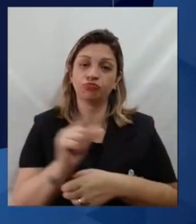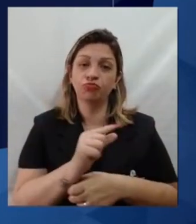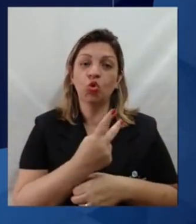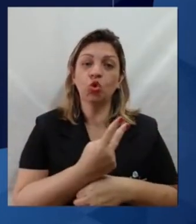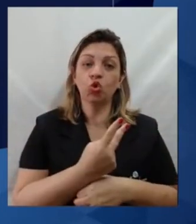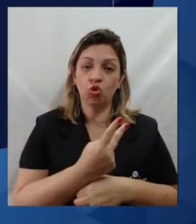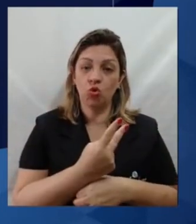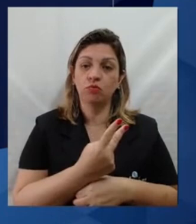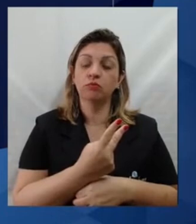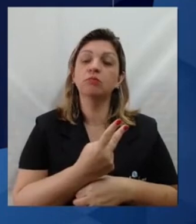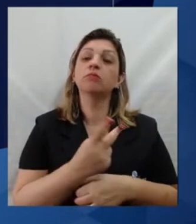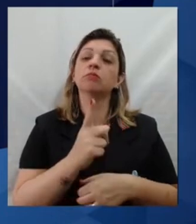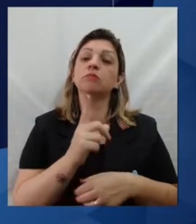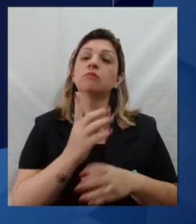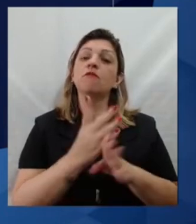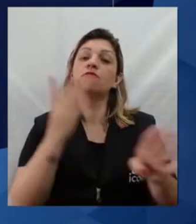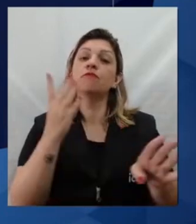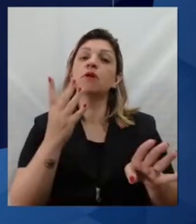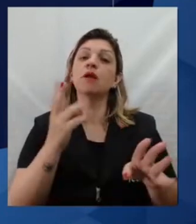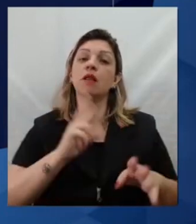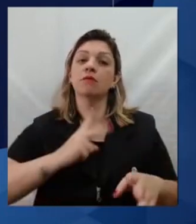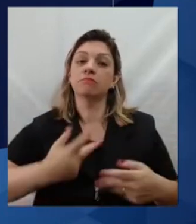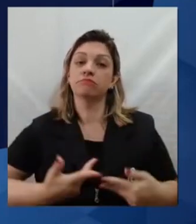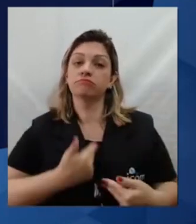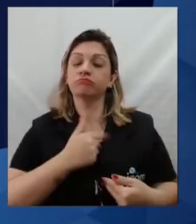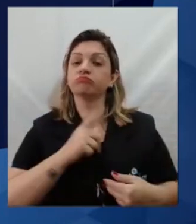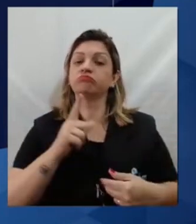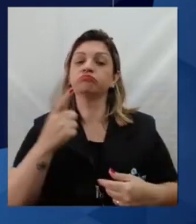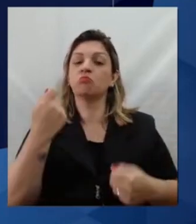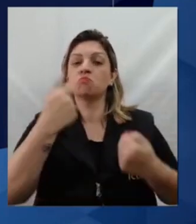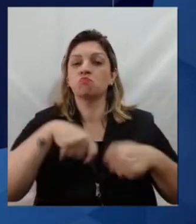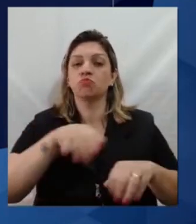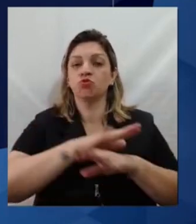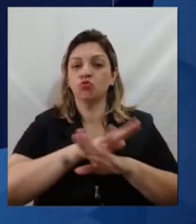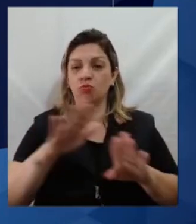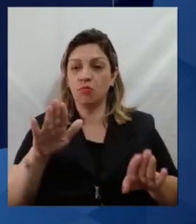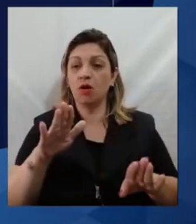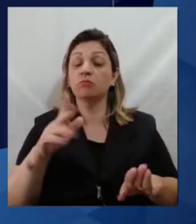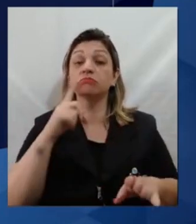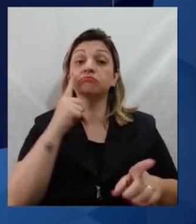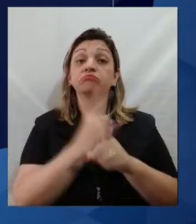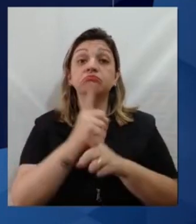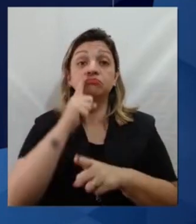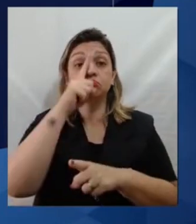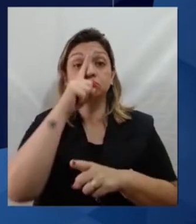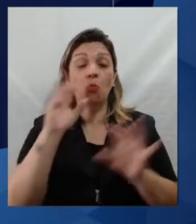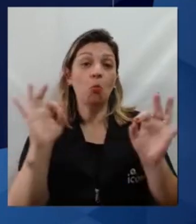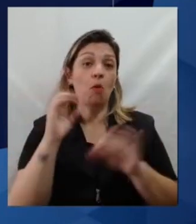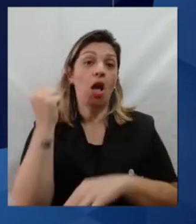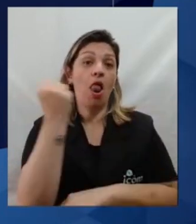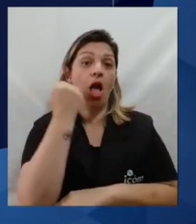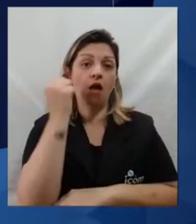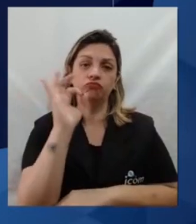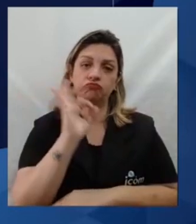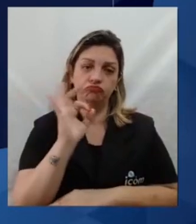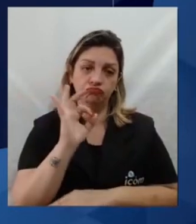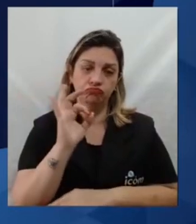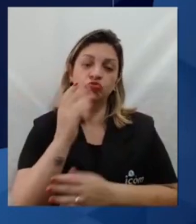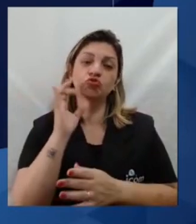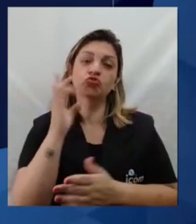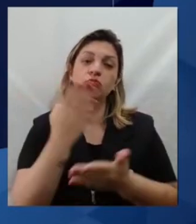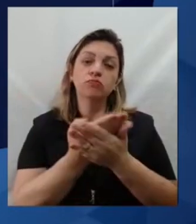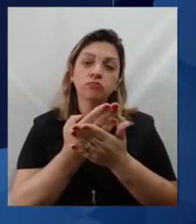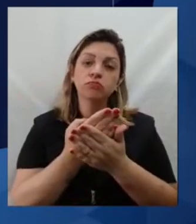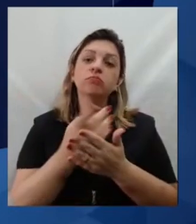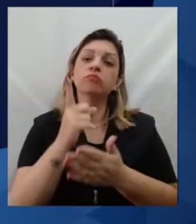fila de transplantes. Nenhum estudo identificou nenhuma intercorrência grave, apenas um estudo identificou um óbito, mas